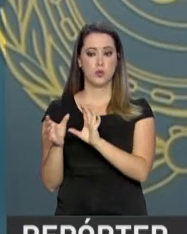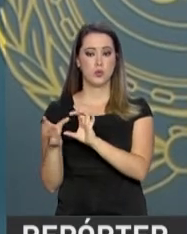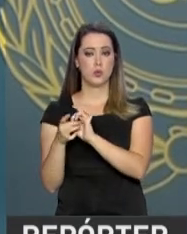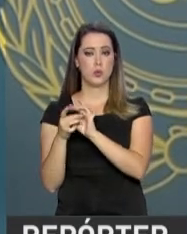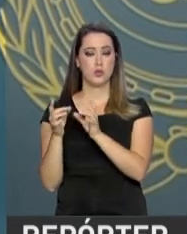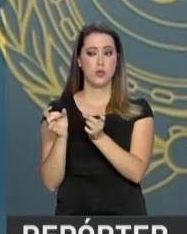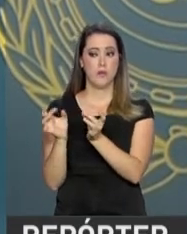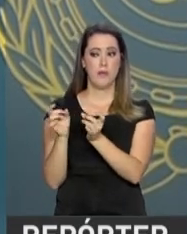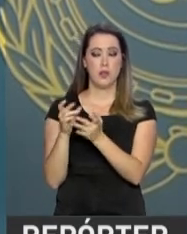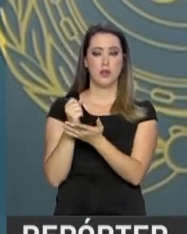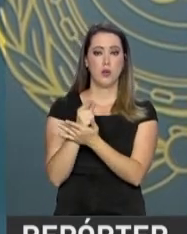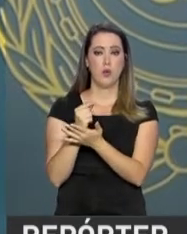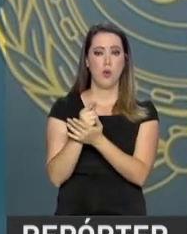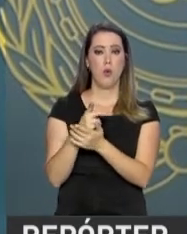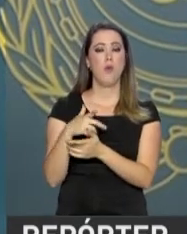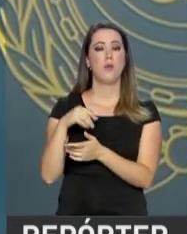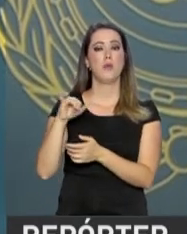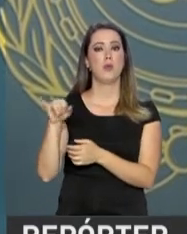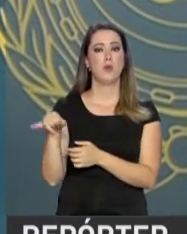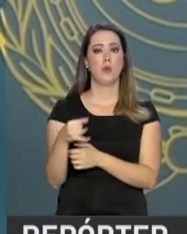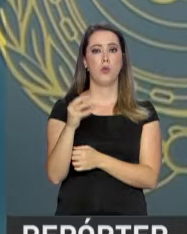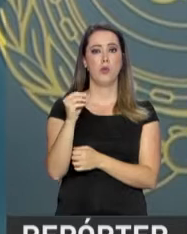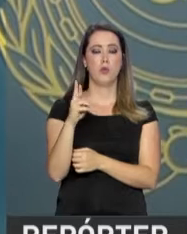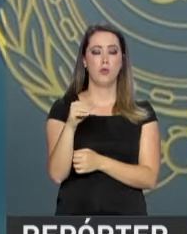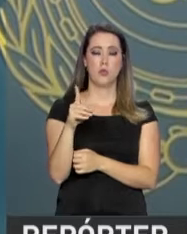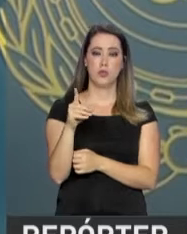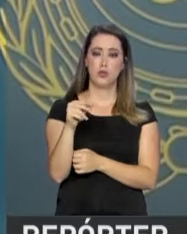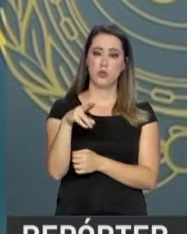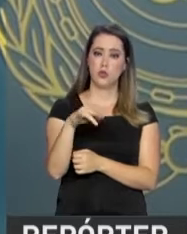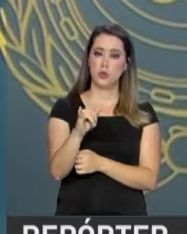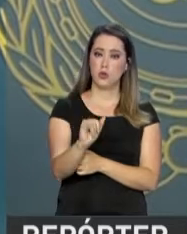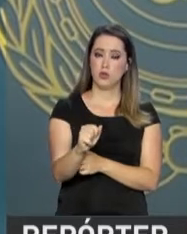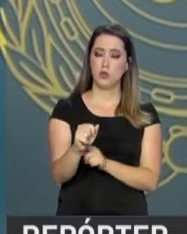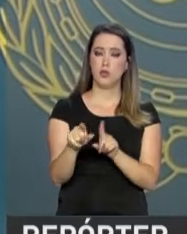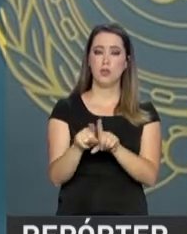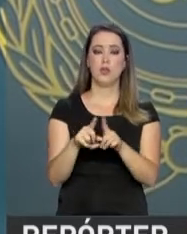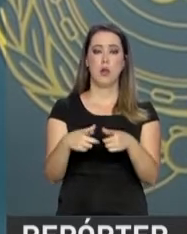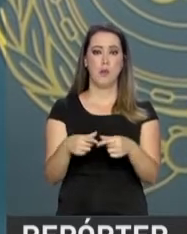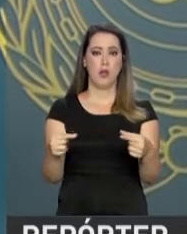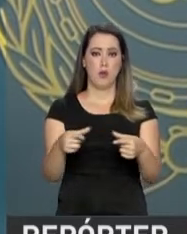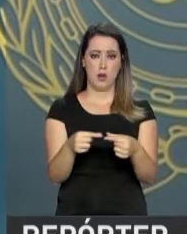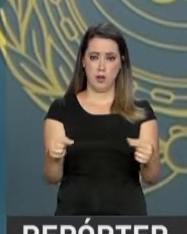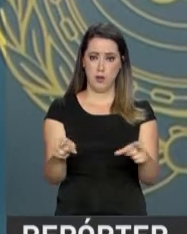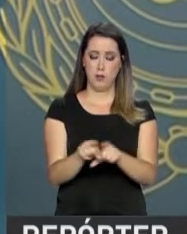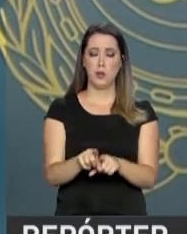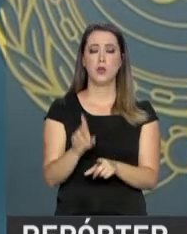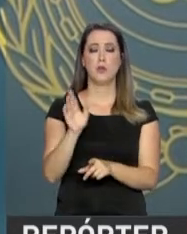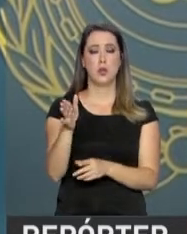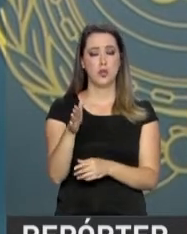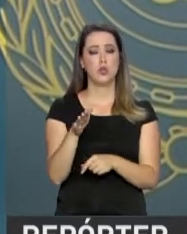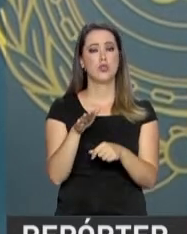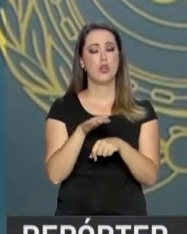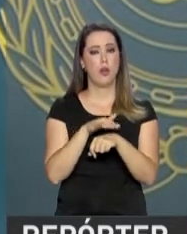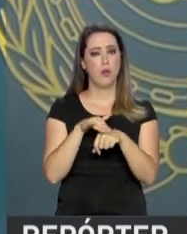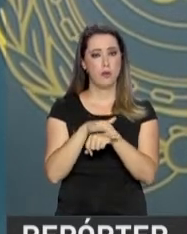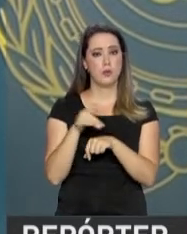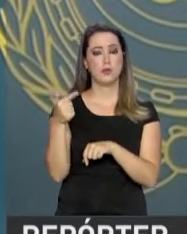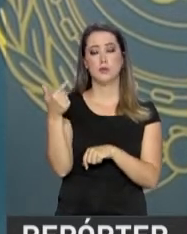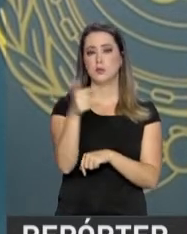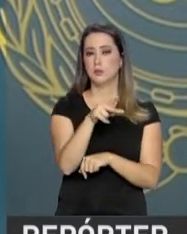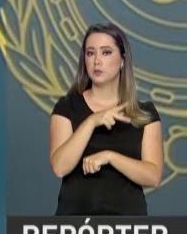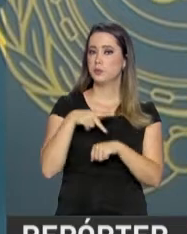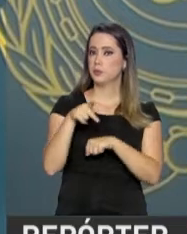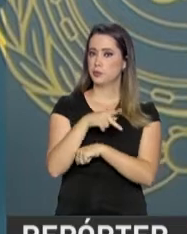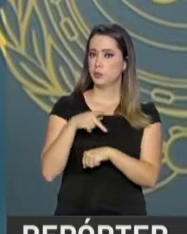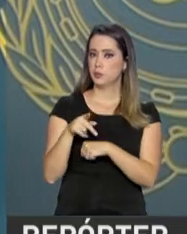jordânia e com o líbano e retomamos também conversas com o marrocos ea tunísia para fazer acordo de